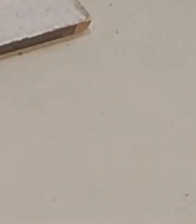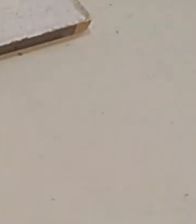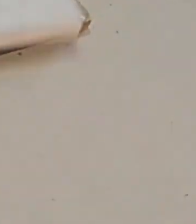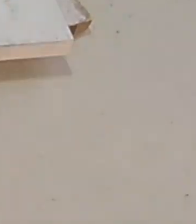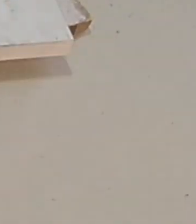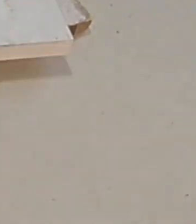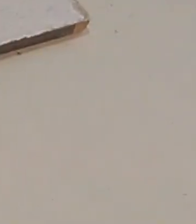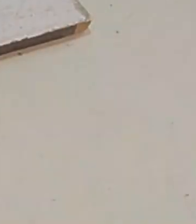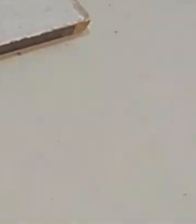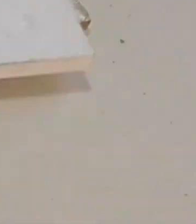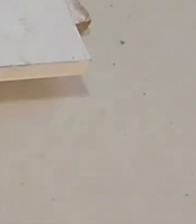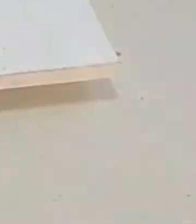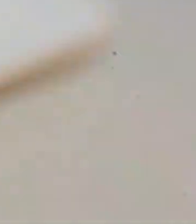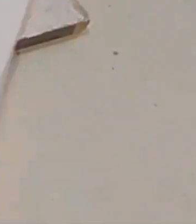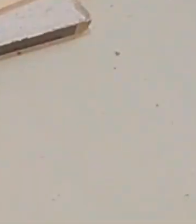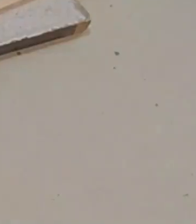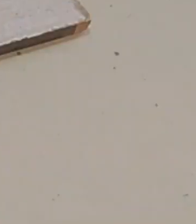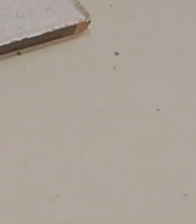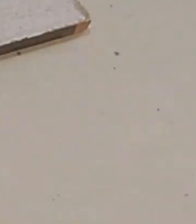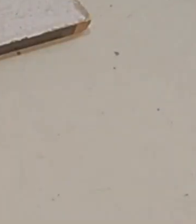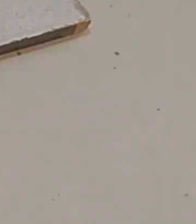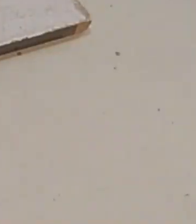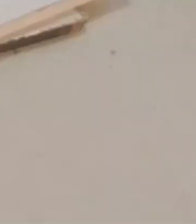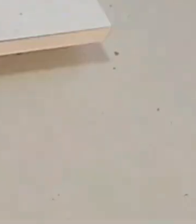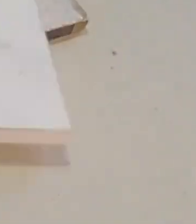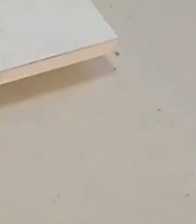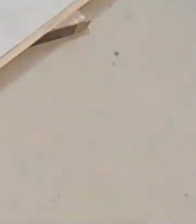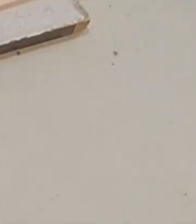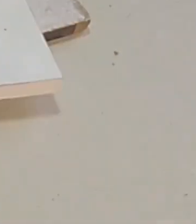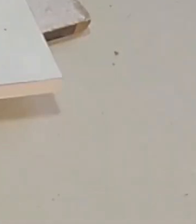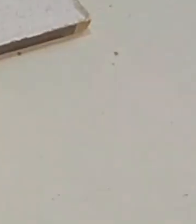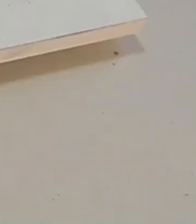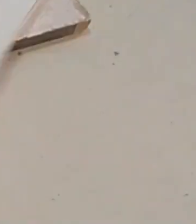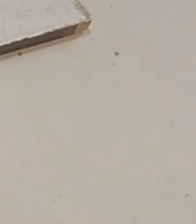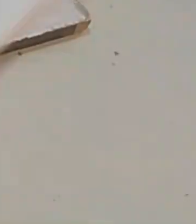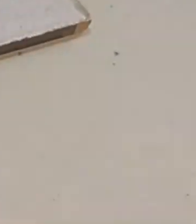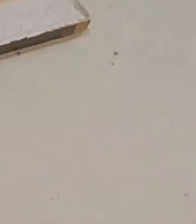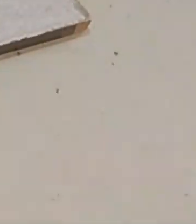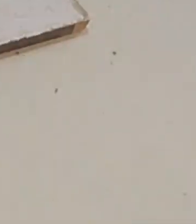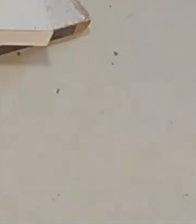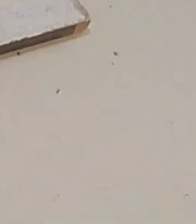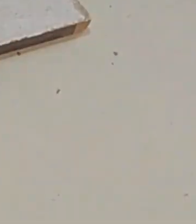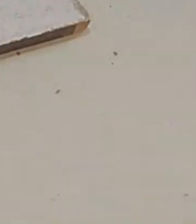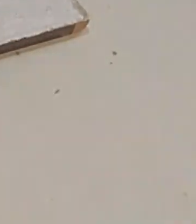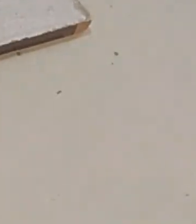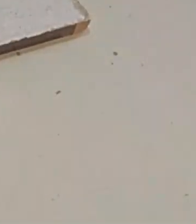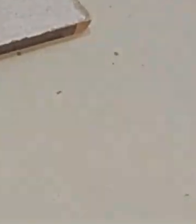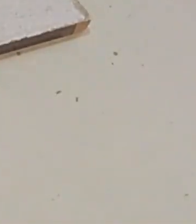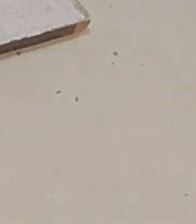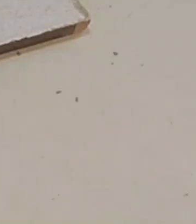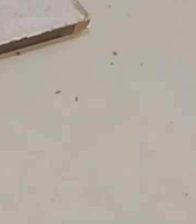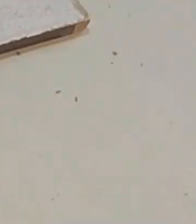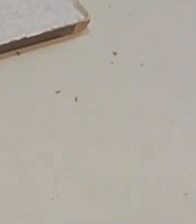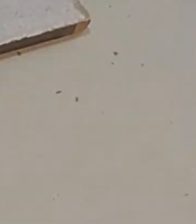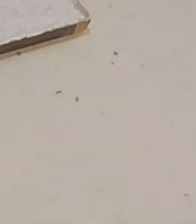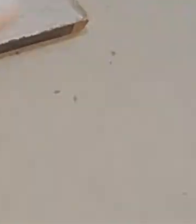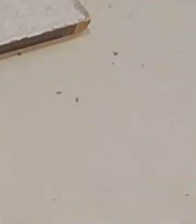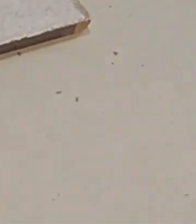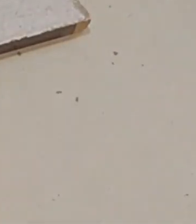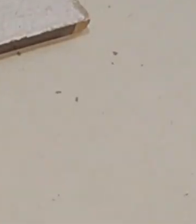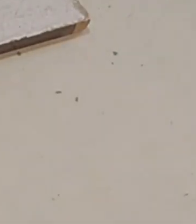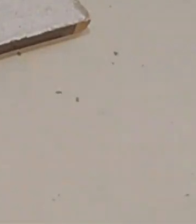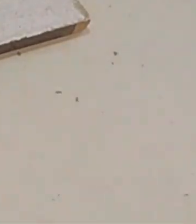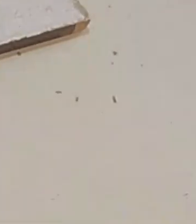vai chover. São Pedro segura a chuva, que essa noite tem noitada.